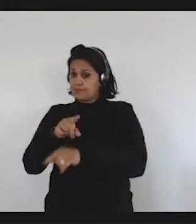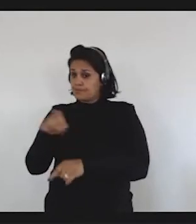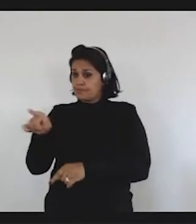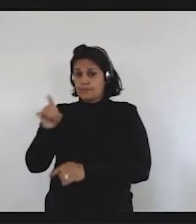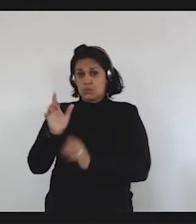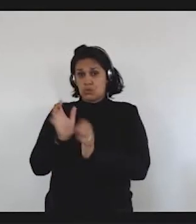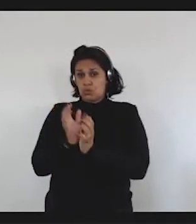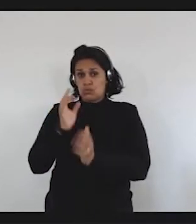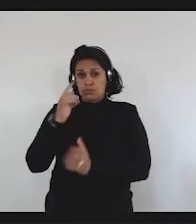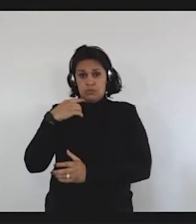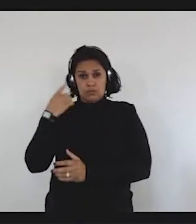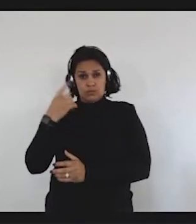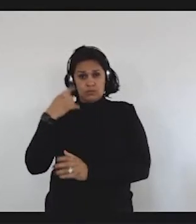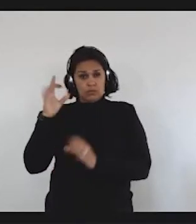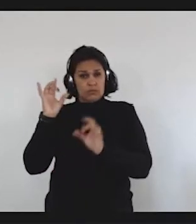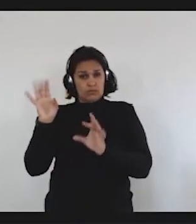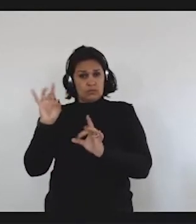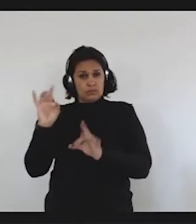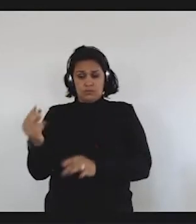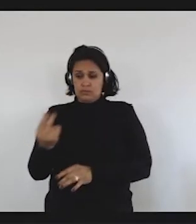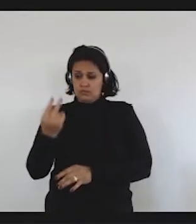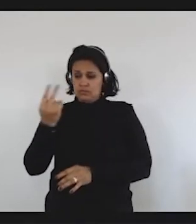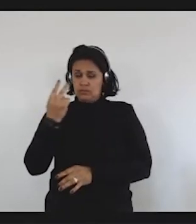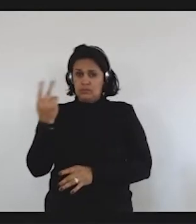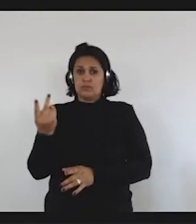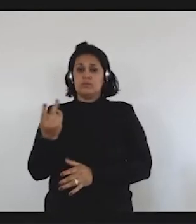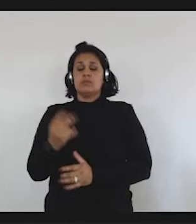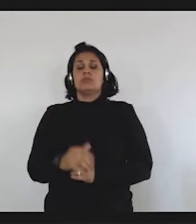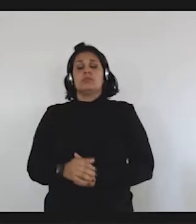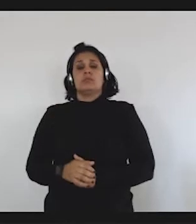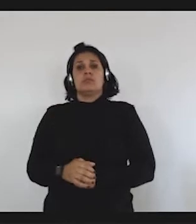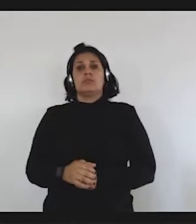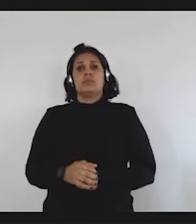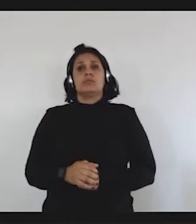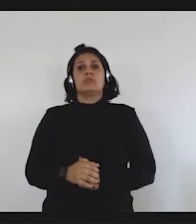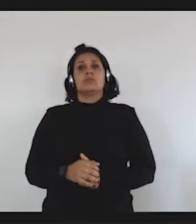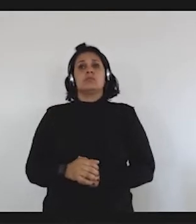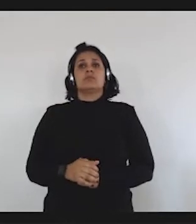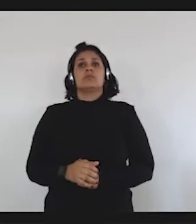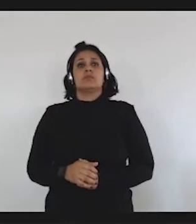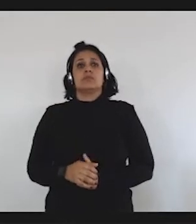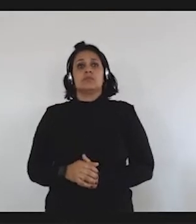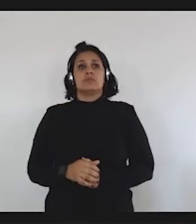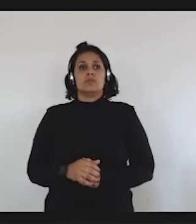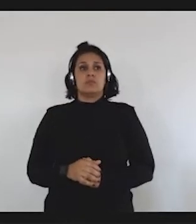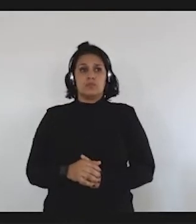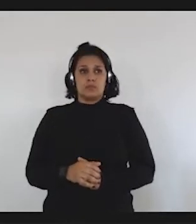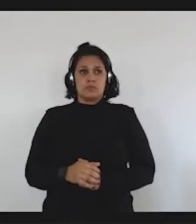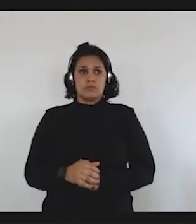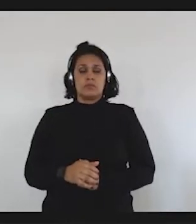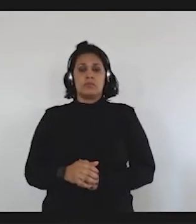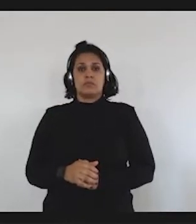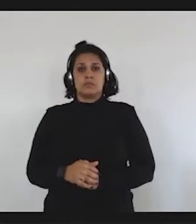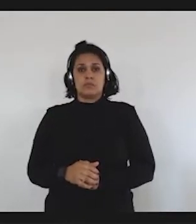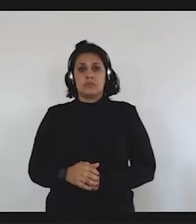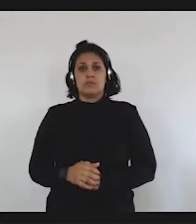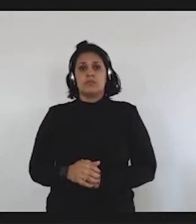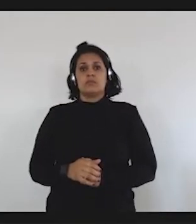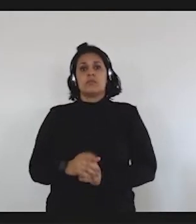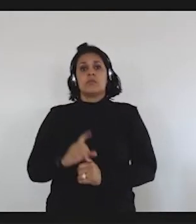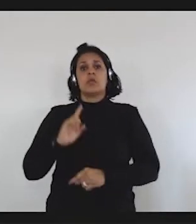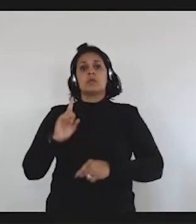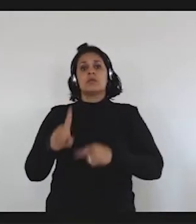valiosa, do ponto de vista democrático, inclusive, foi sendo iniciada, e aí culminado